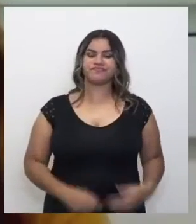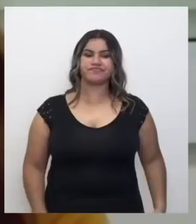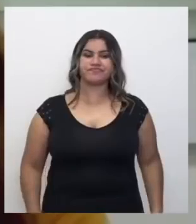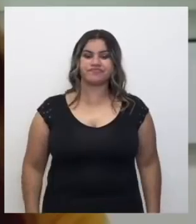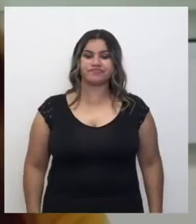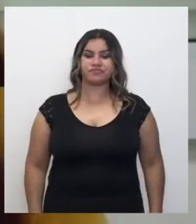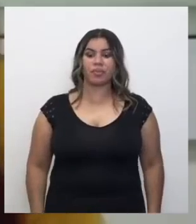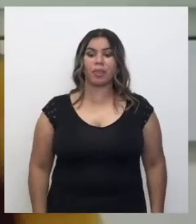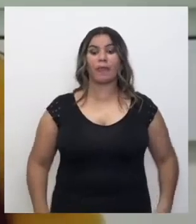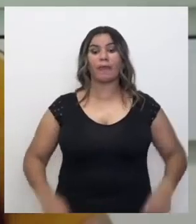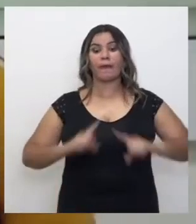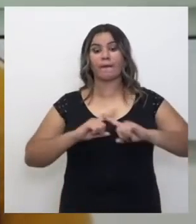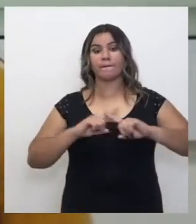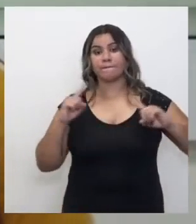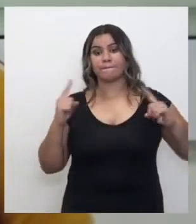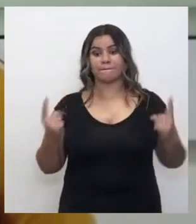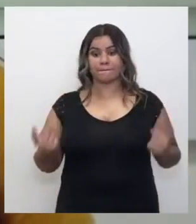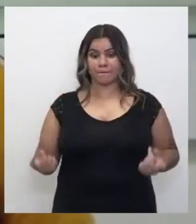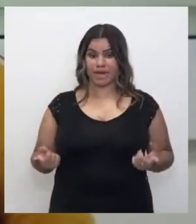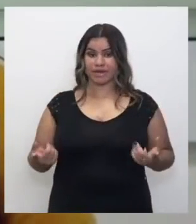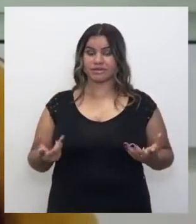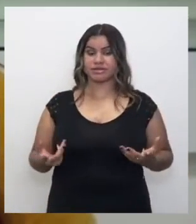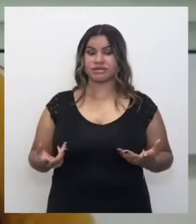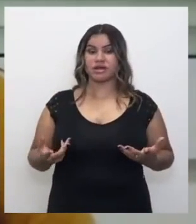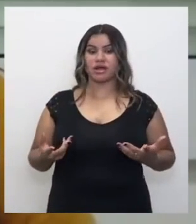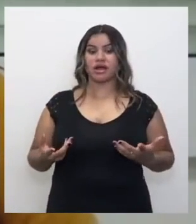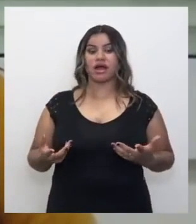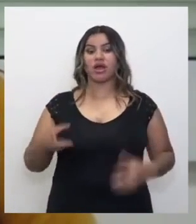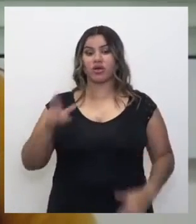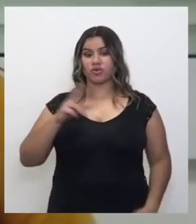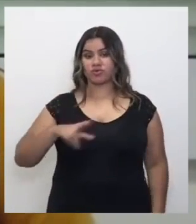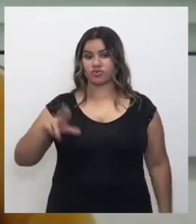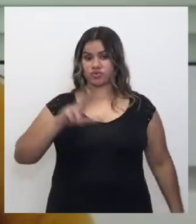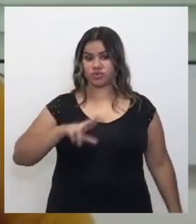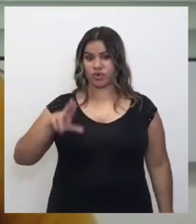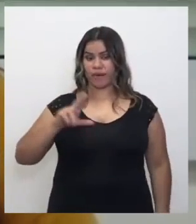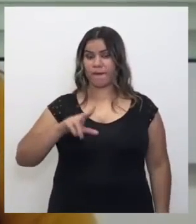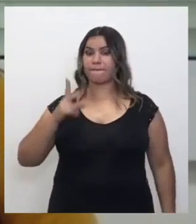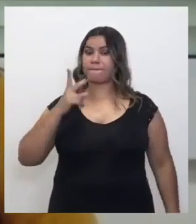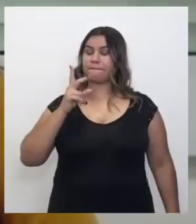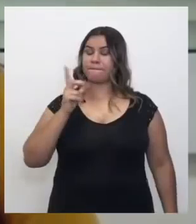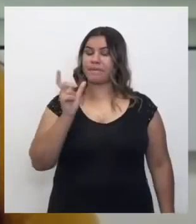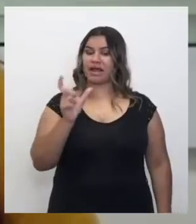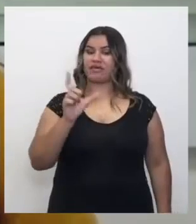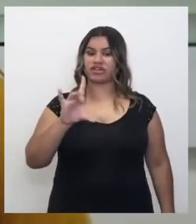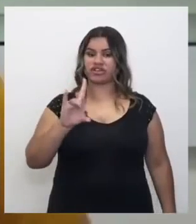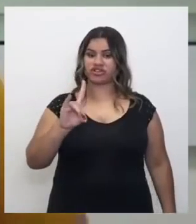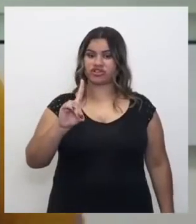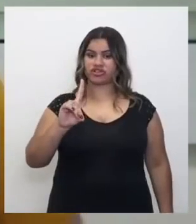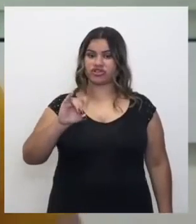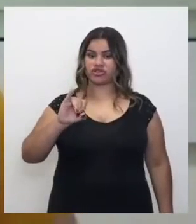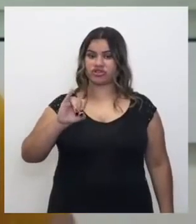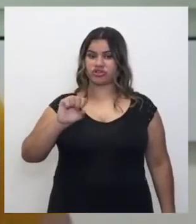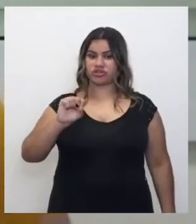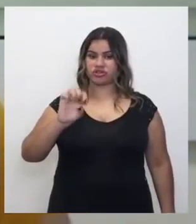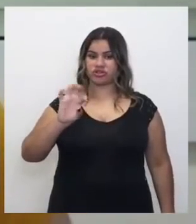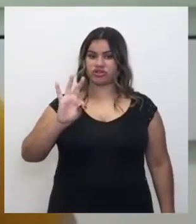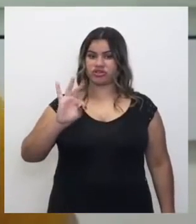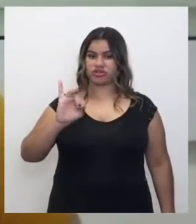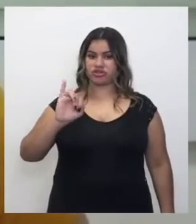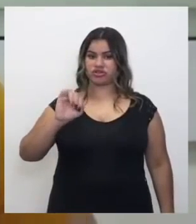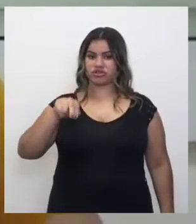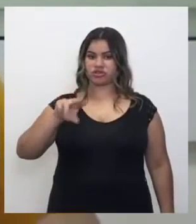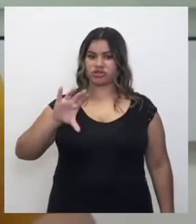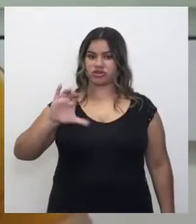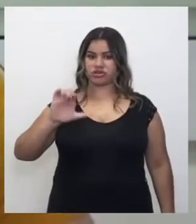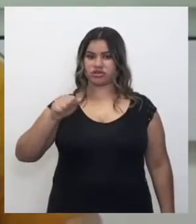Mas, pessoal, eu usei agora a palavra distinção, né? E eu queria convidá-los